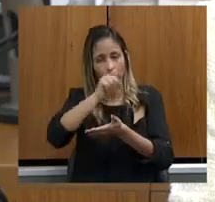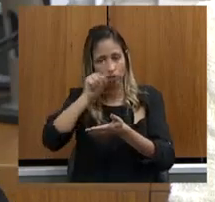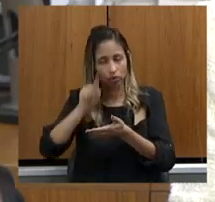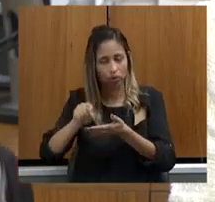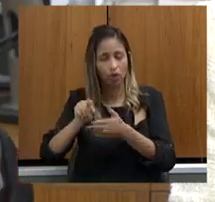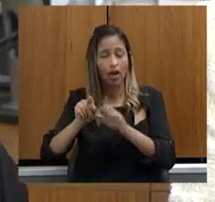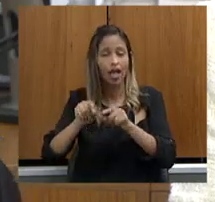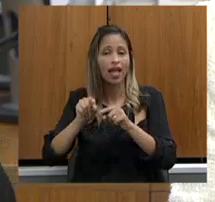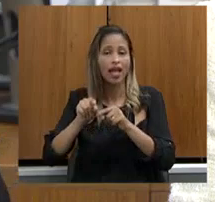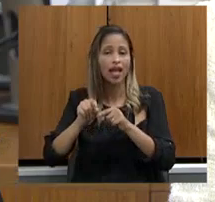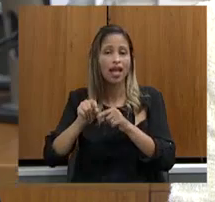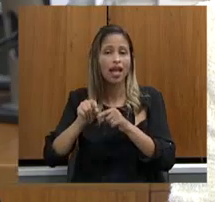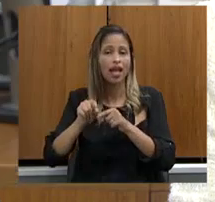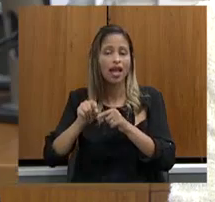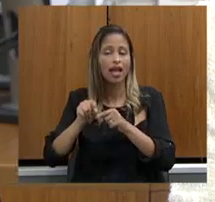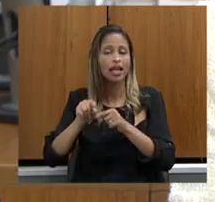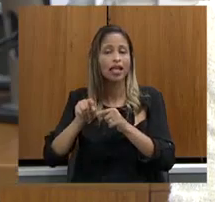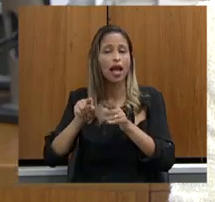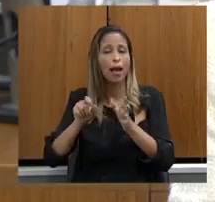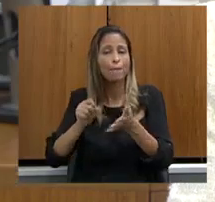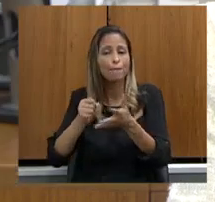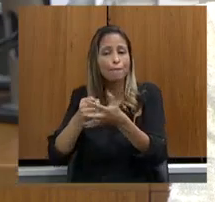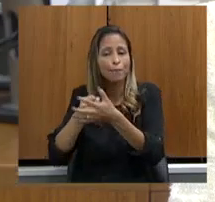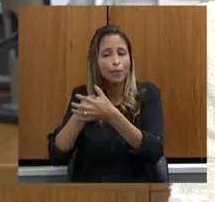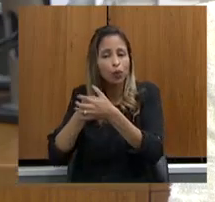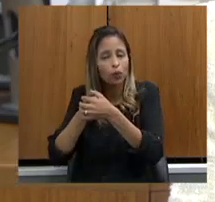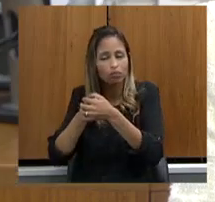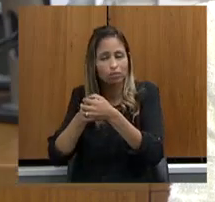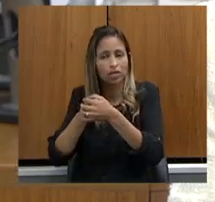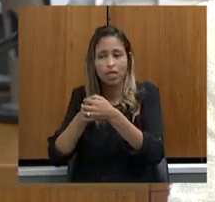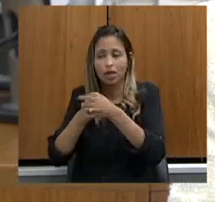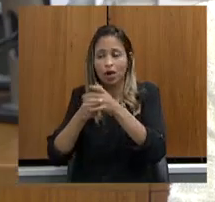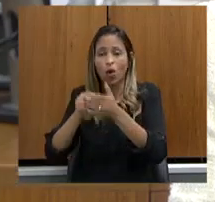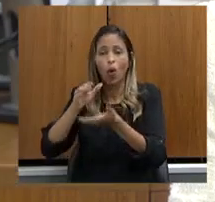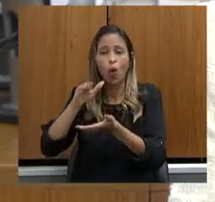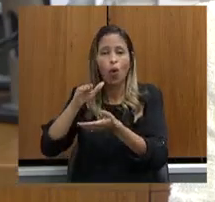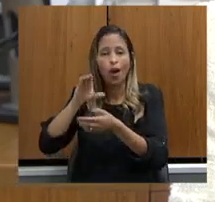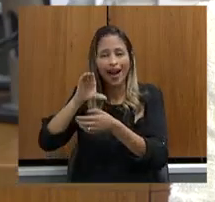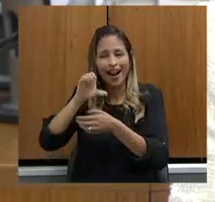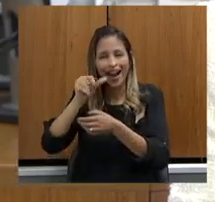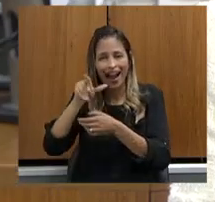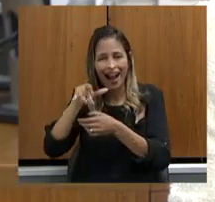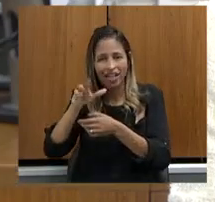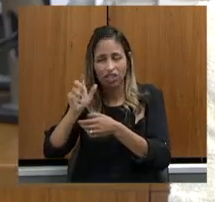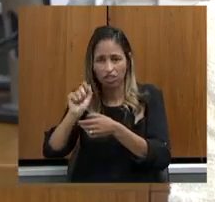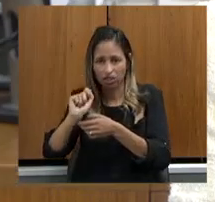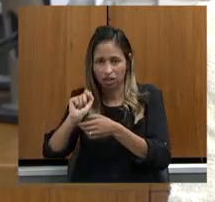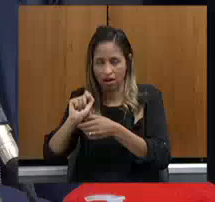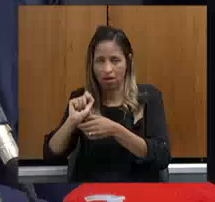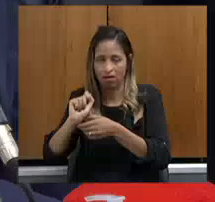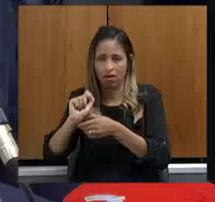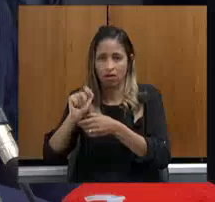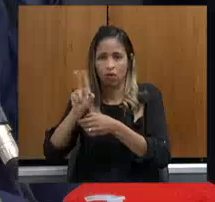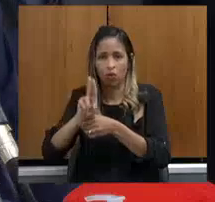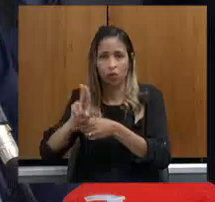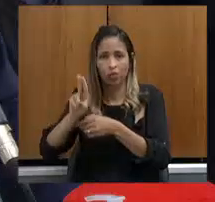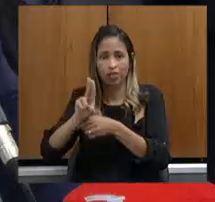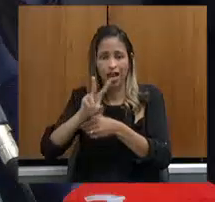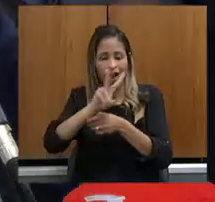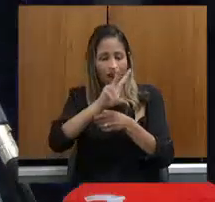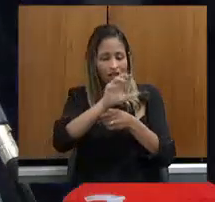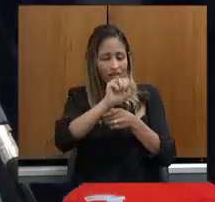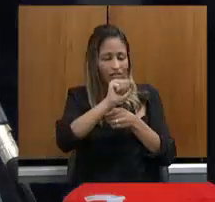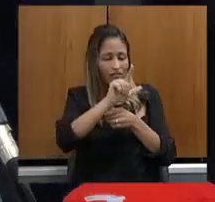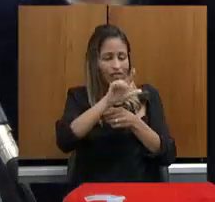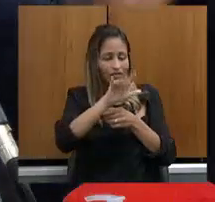ele é blindado o caixa do Estado ele não não pode para as despesas correntes utilizar recursos da Vale